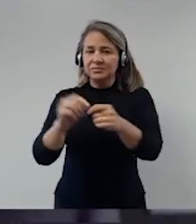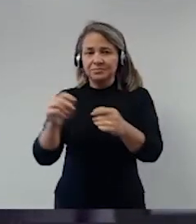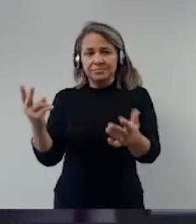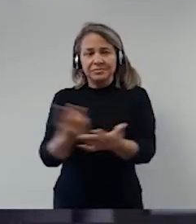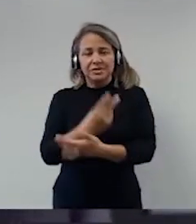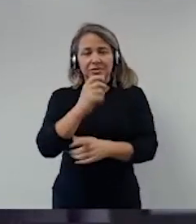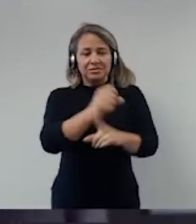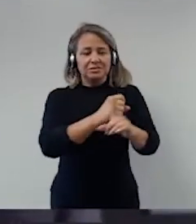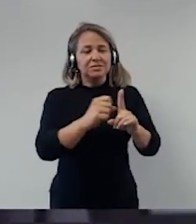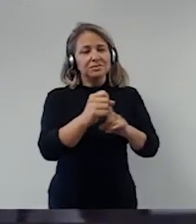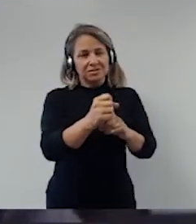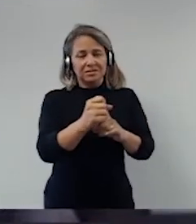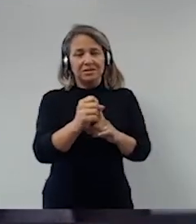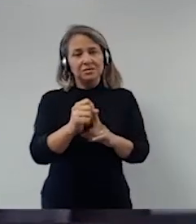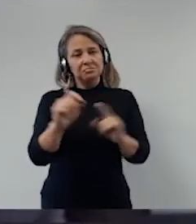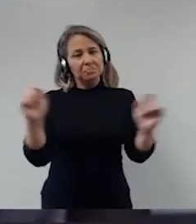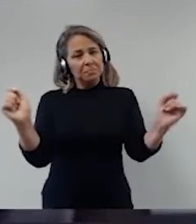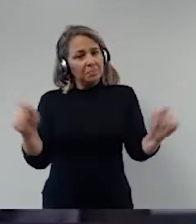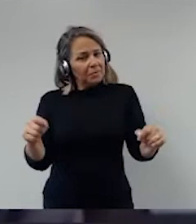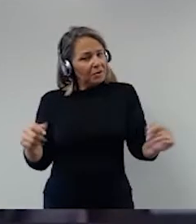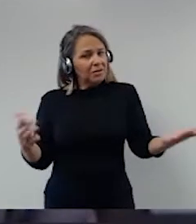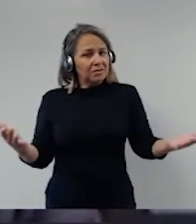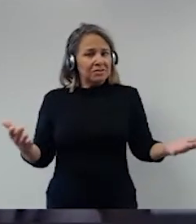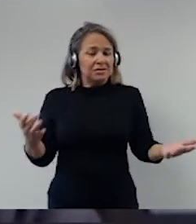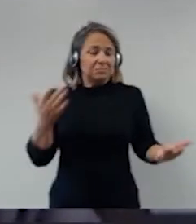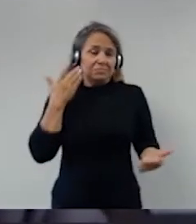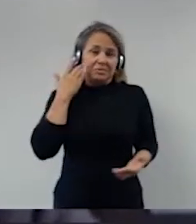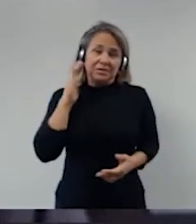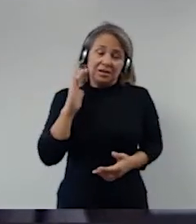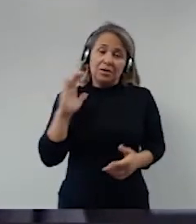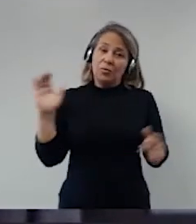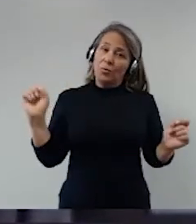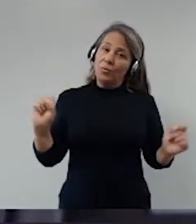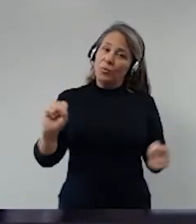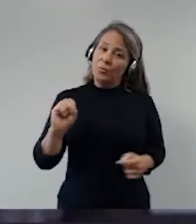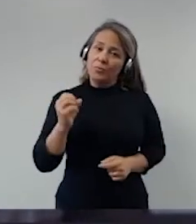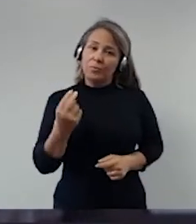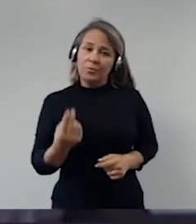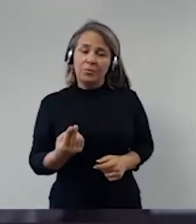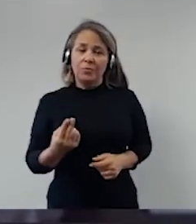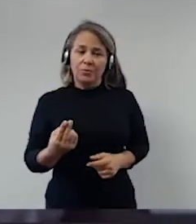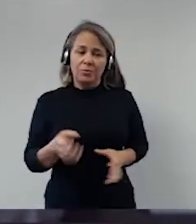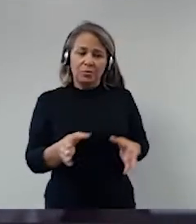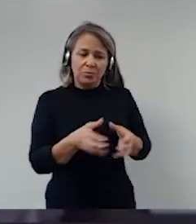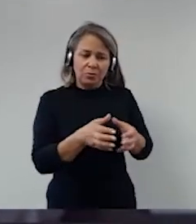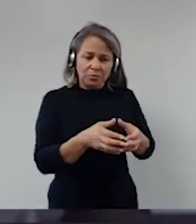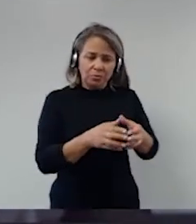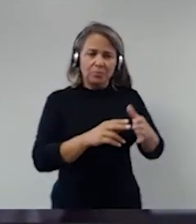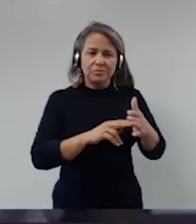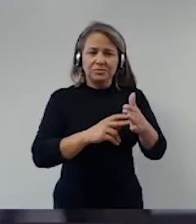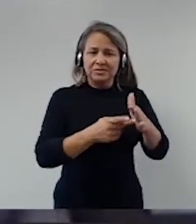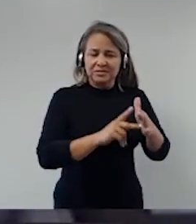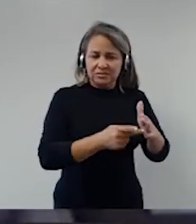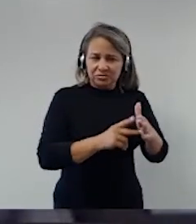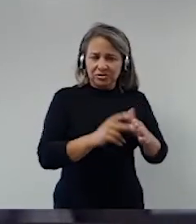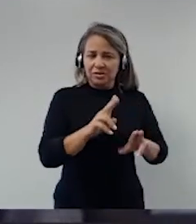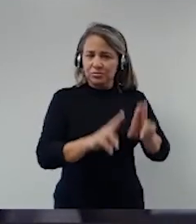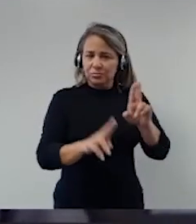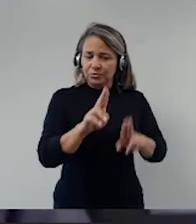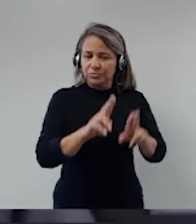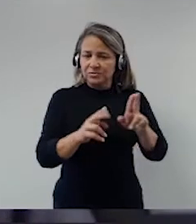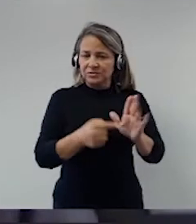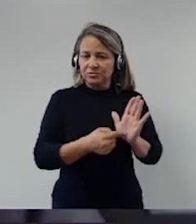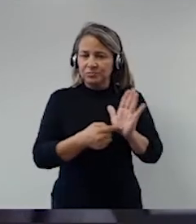da sociedade? Será que é por essa forma que a entidade sindical utiliza de trazer